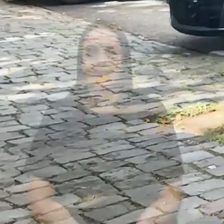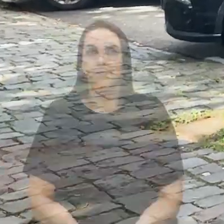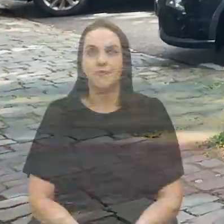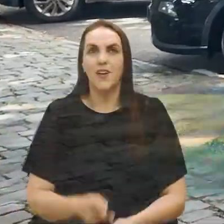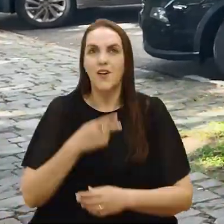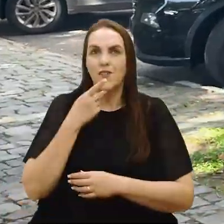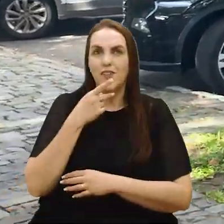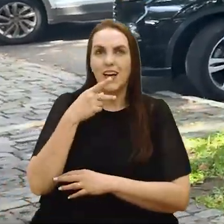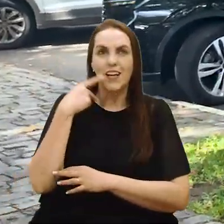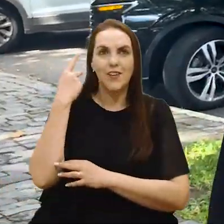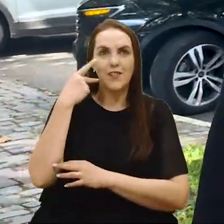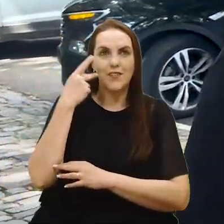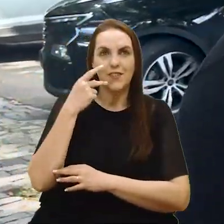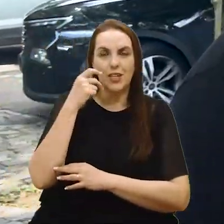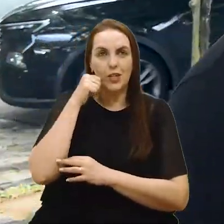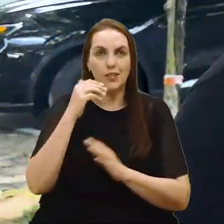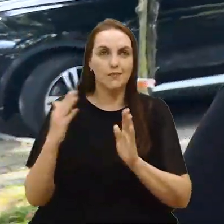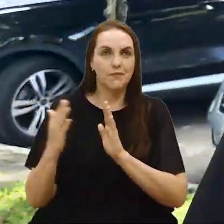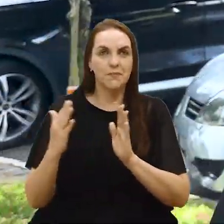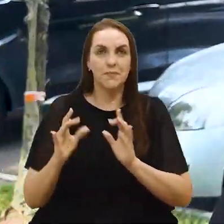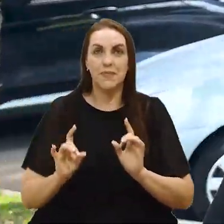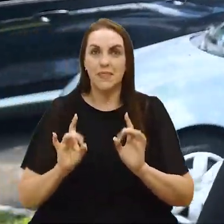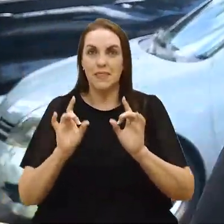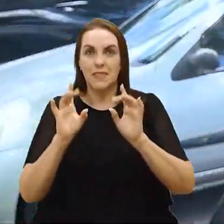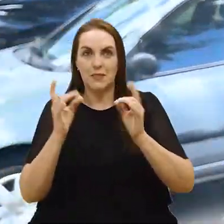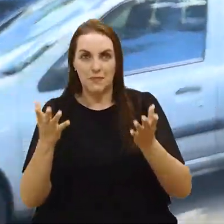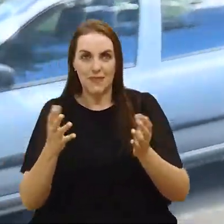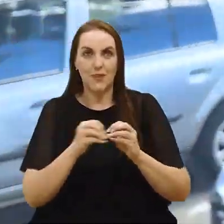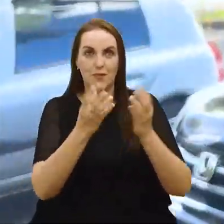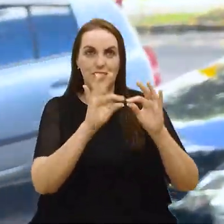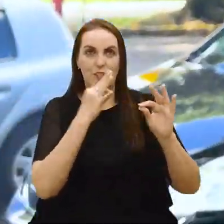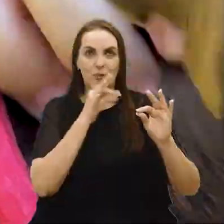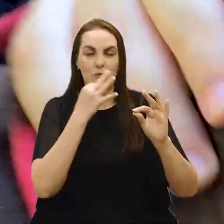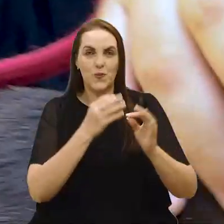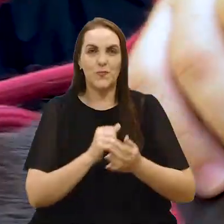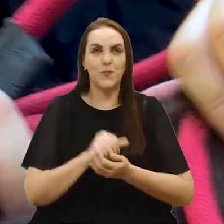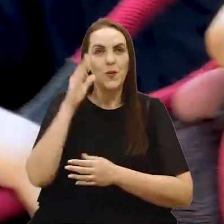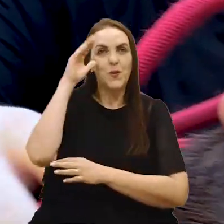O Fala Vereador desta temporada é especial Festa da Uva.